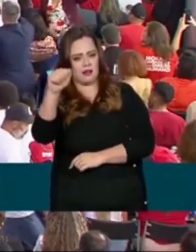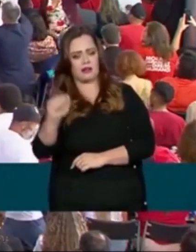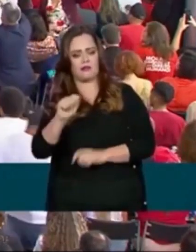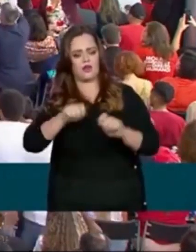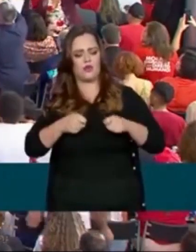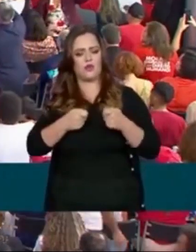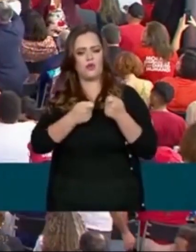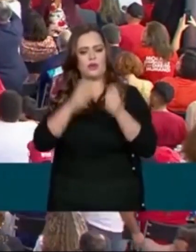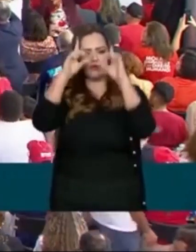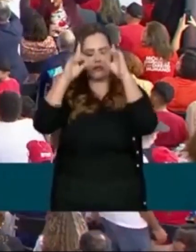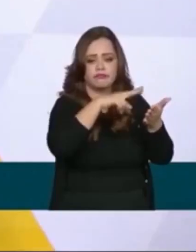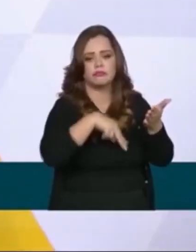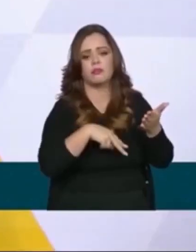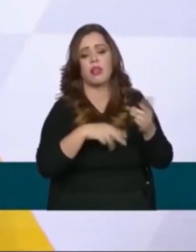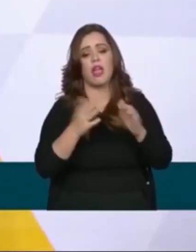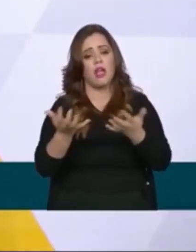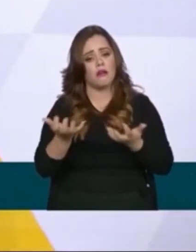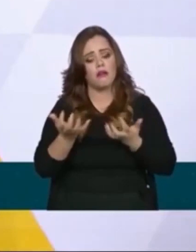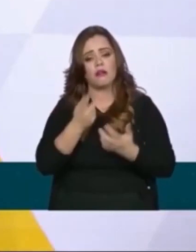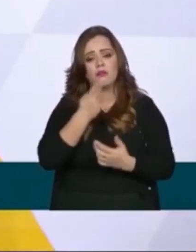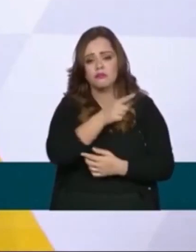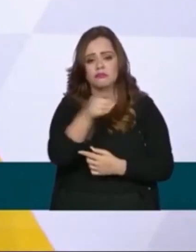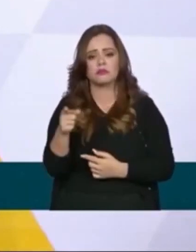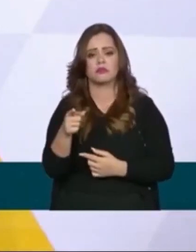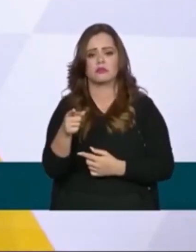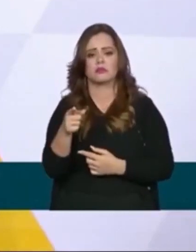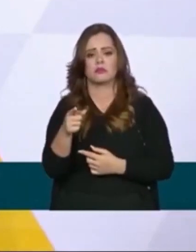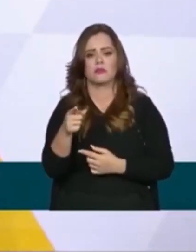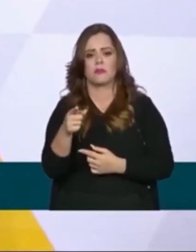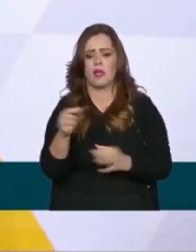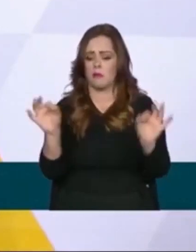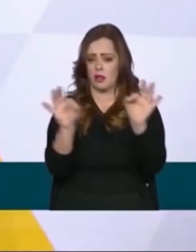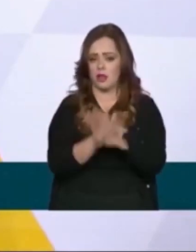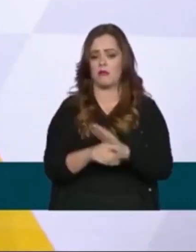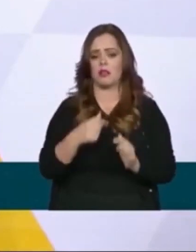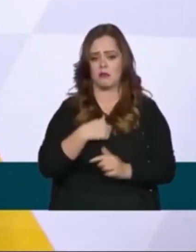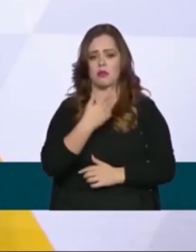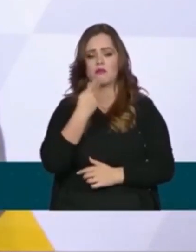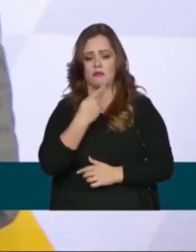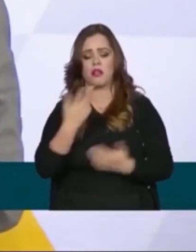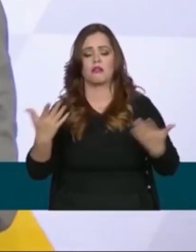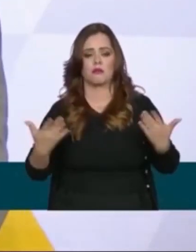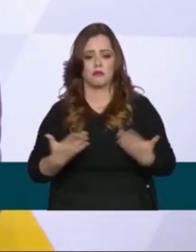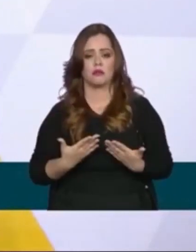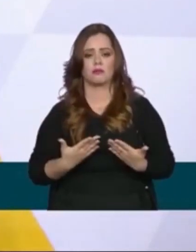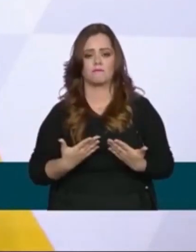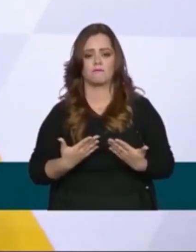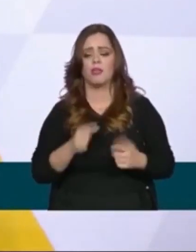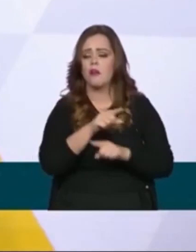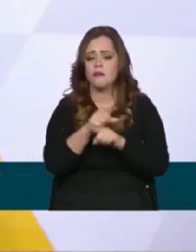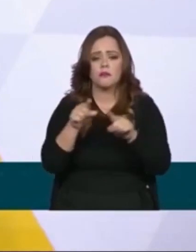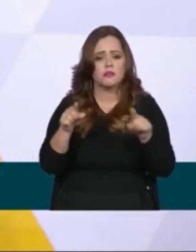participação social e diversidade. Em discurso, o presidente disse que as medidas criadas vão garantir uma participação